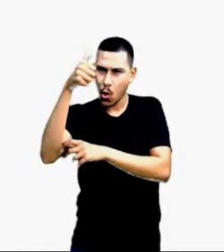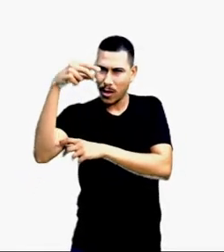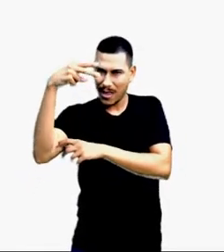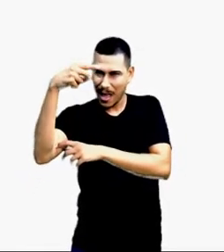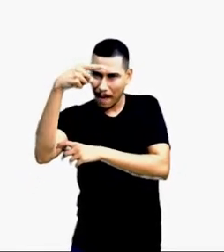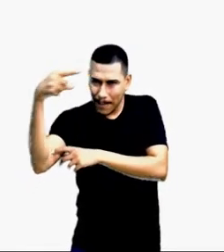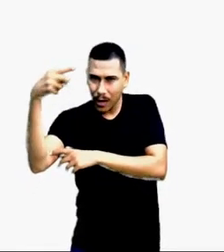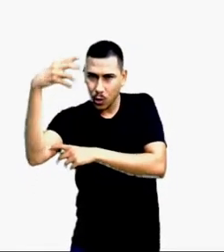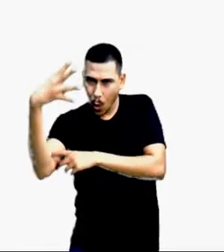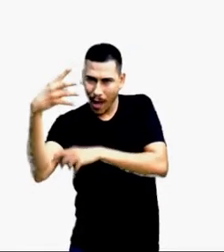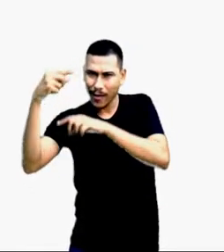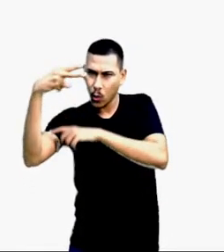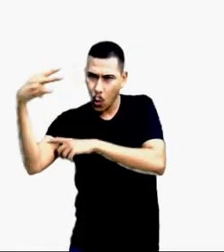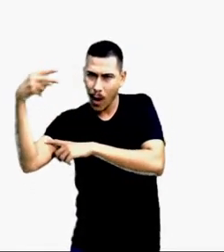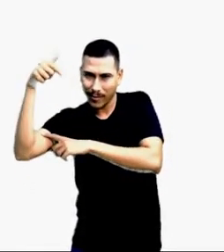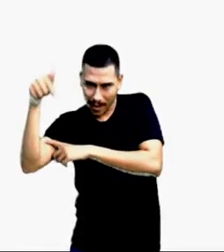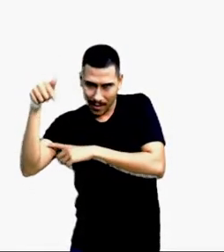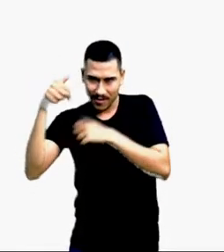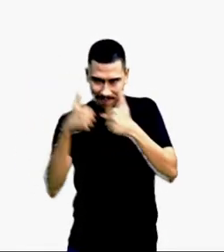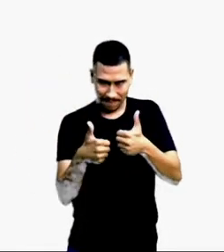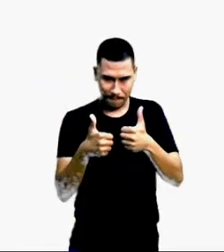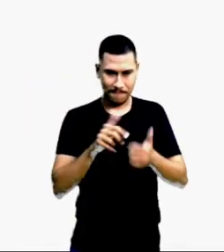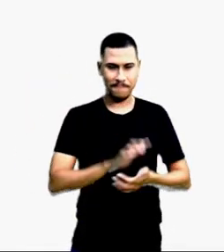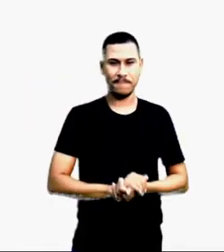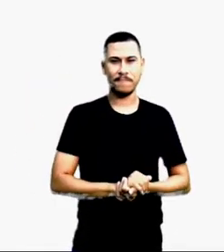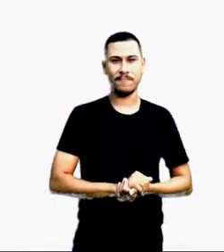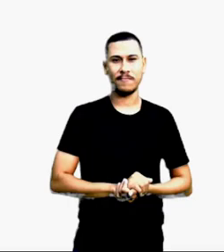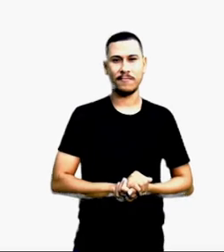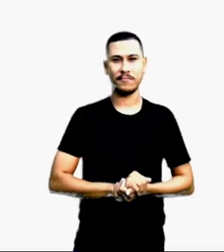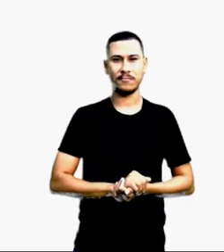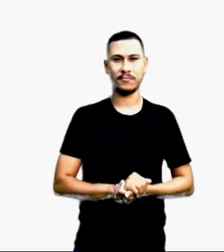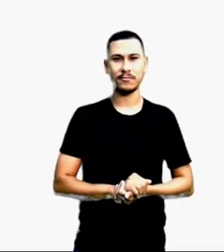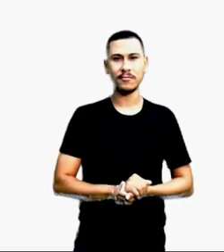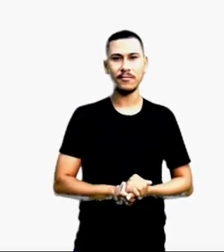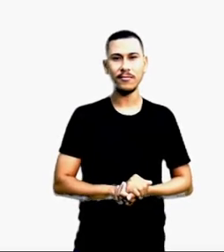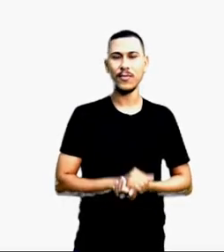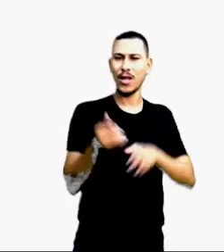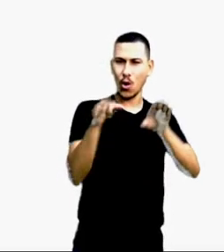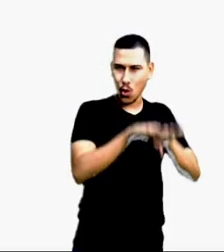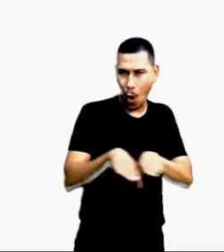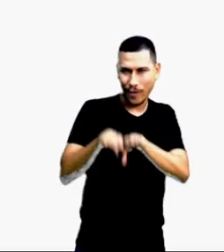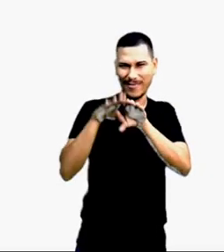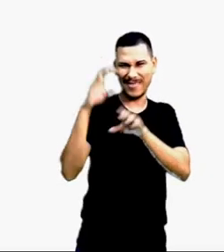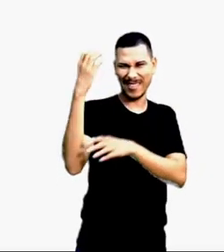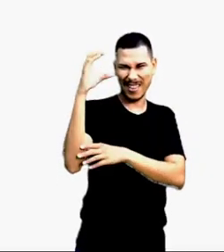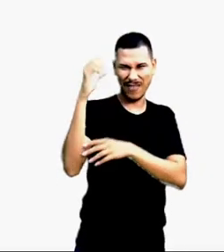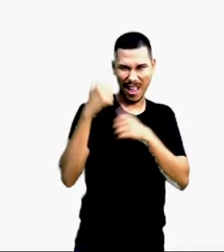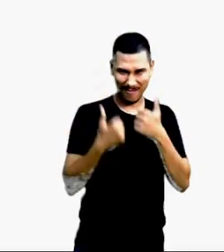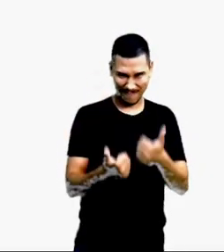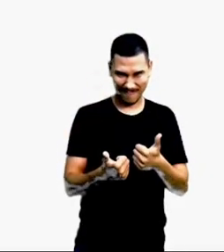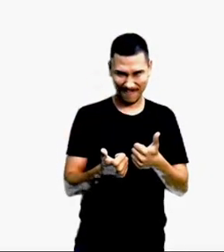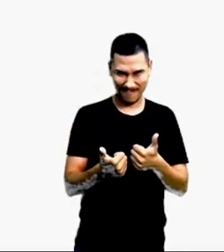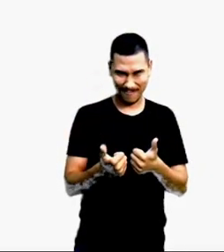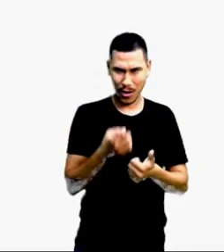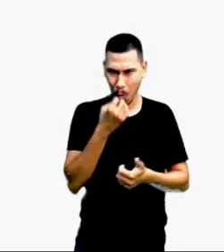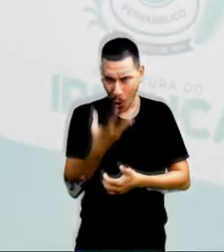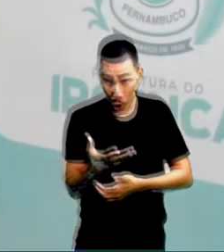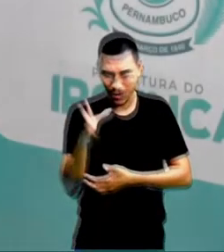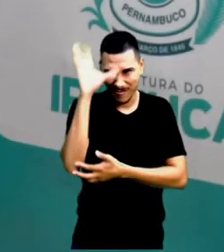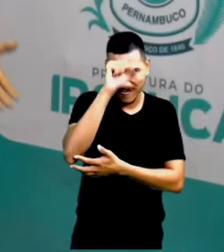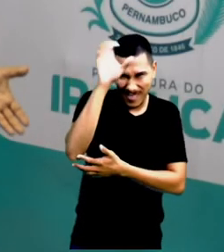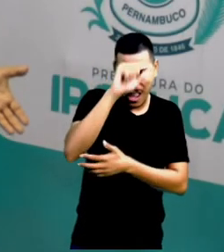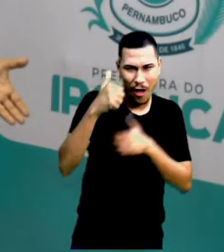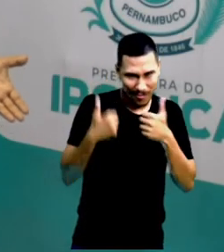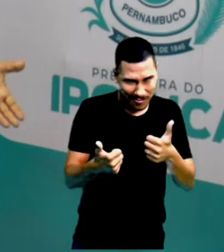a 7. Ok? E aí, está em notação científica? Tá ou não? Você já